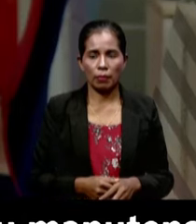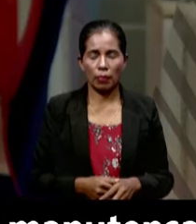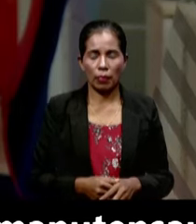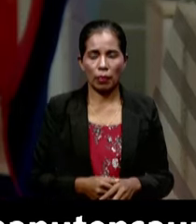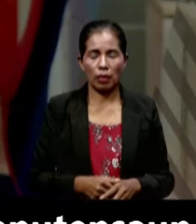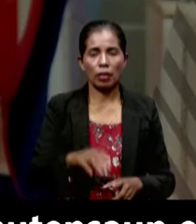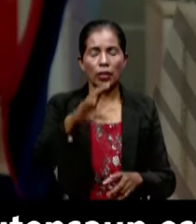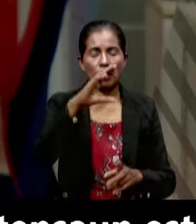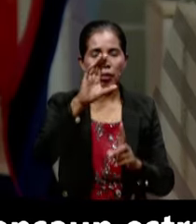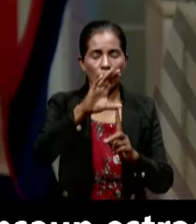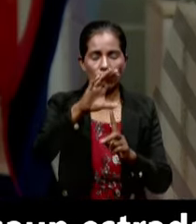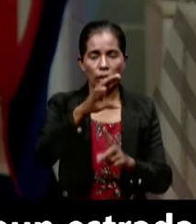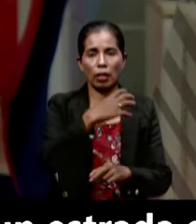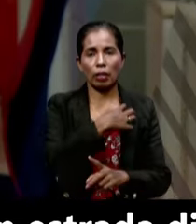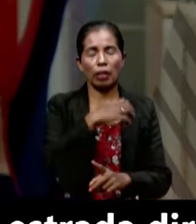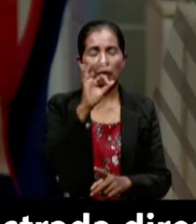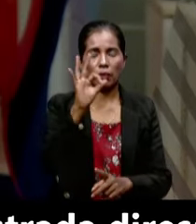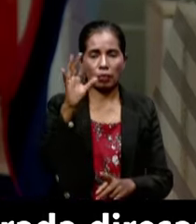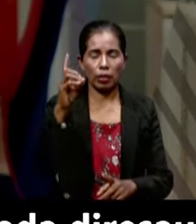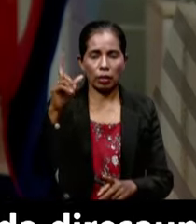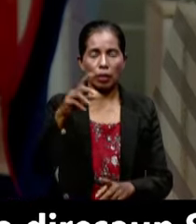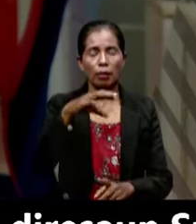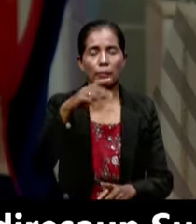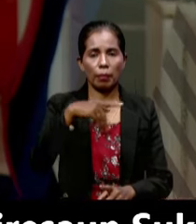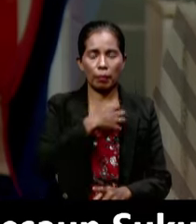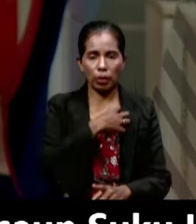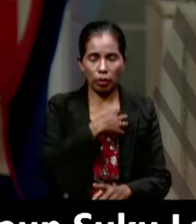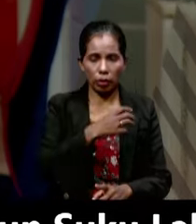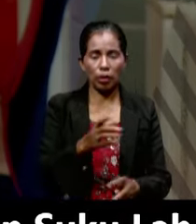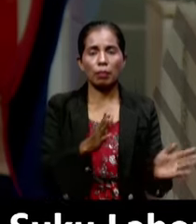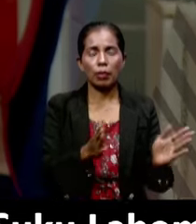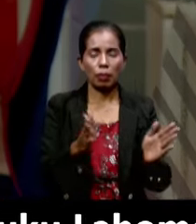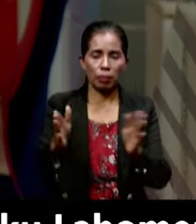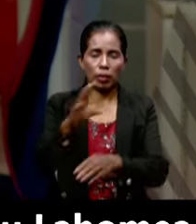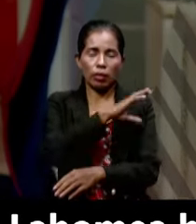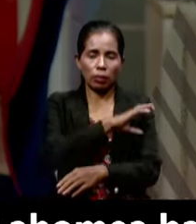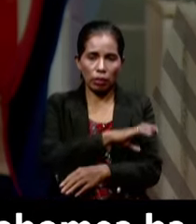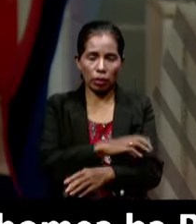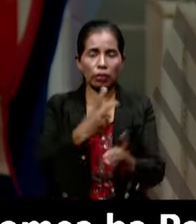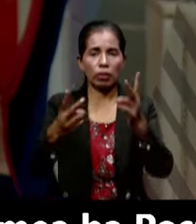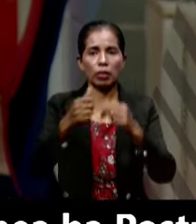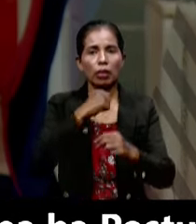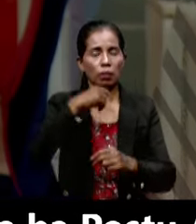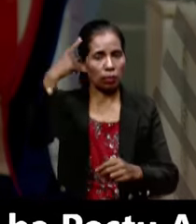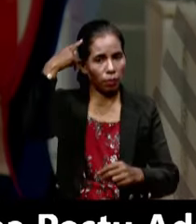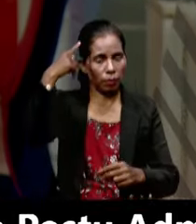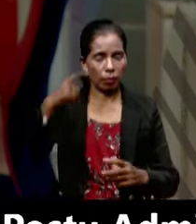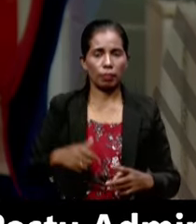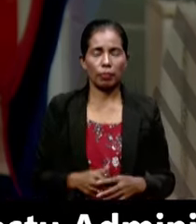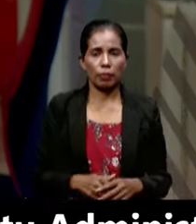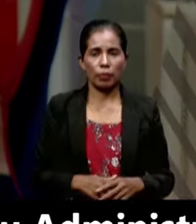Comando FF de Tele no PNTele ha prepara segurança no defesa ba visita amo Papa Francisco.